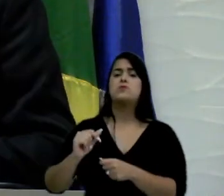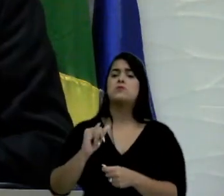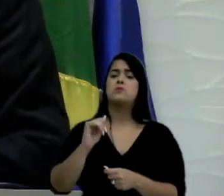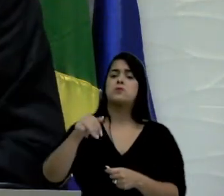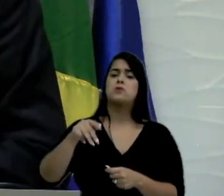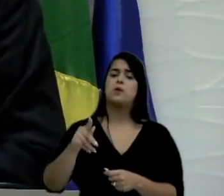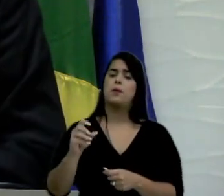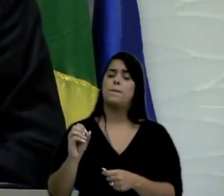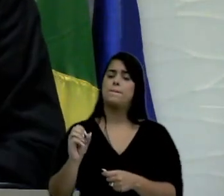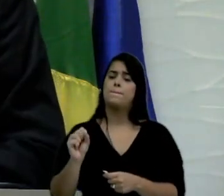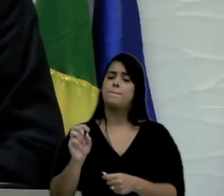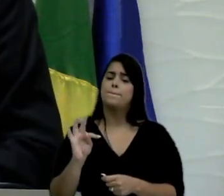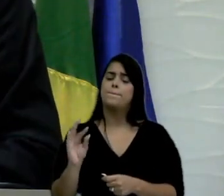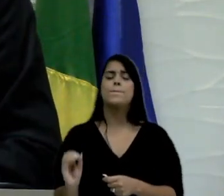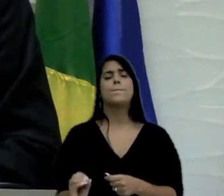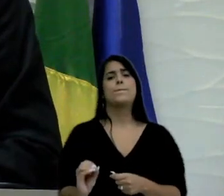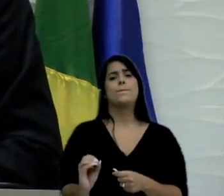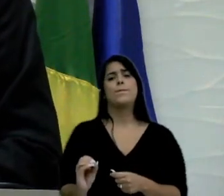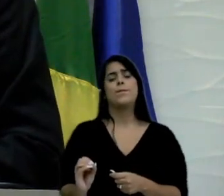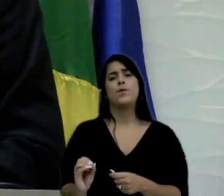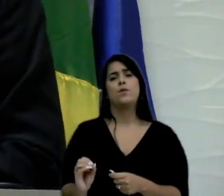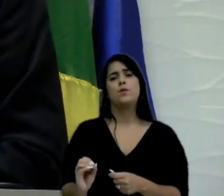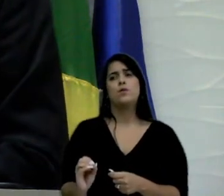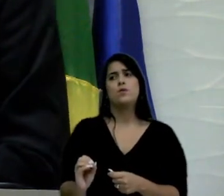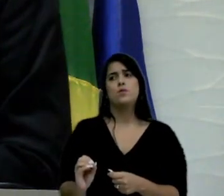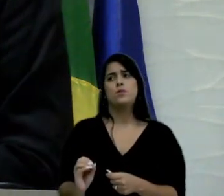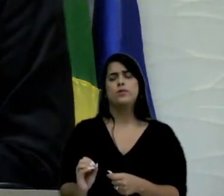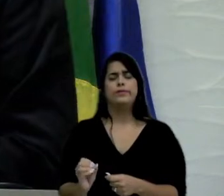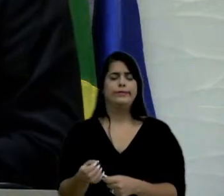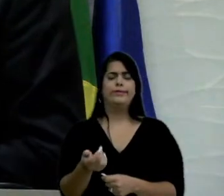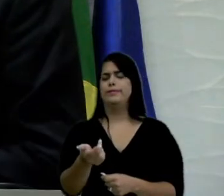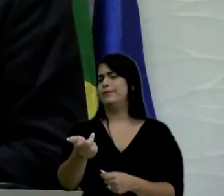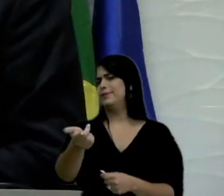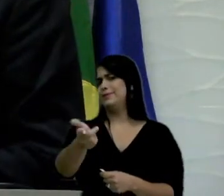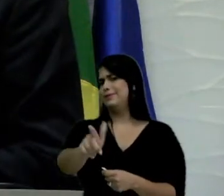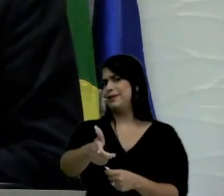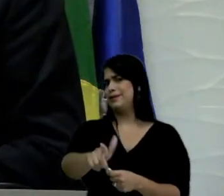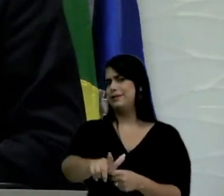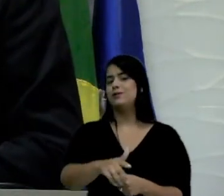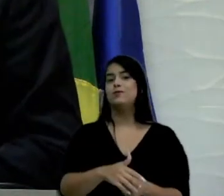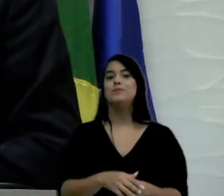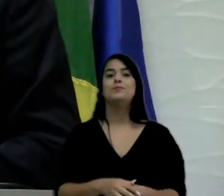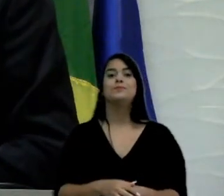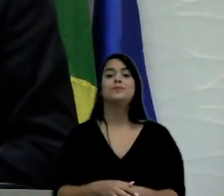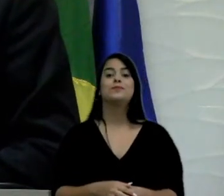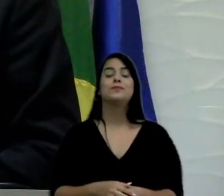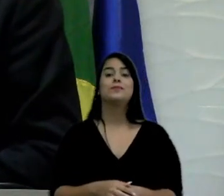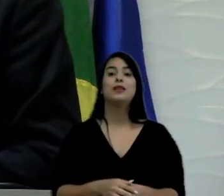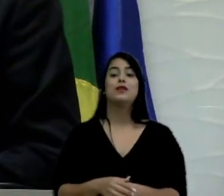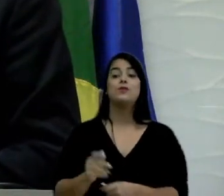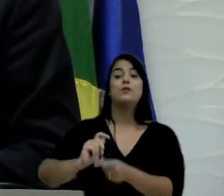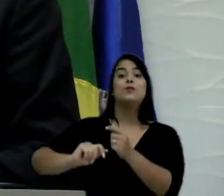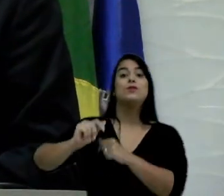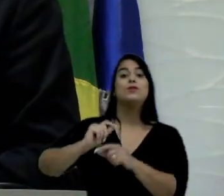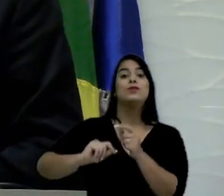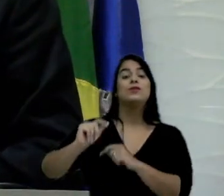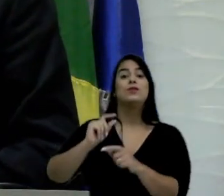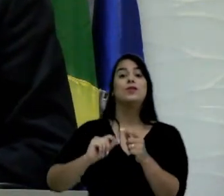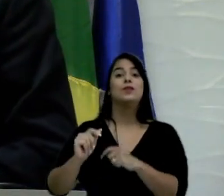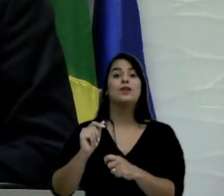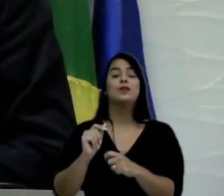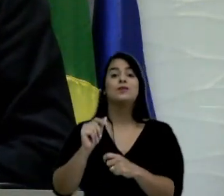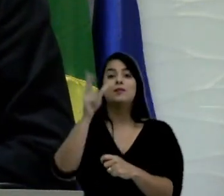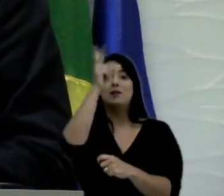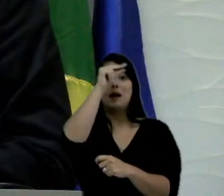Vereador falou aqui que tá fazendo Tá não Vereador Tá se fazendo as Praças com os recursos que a ex-prefeita